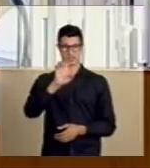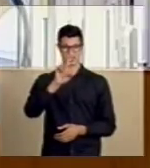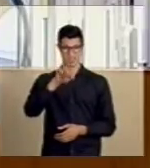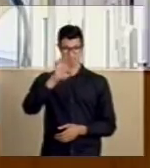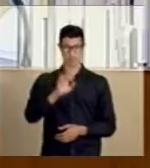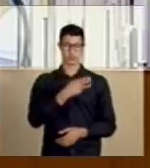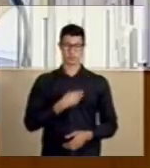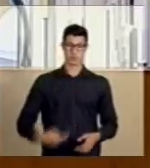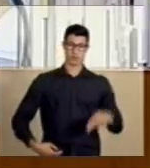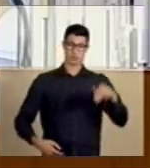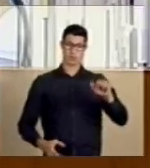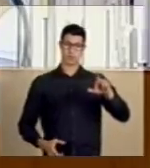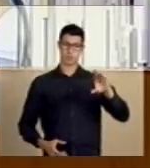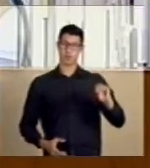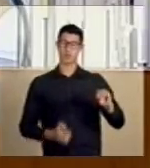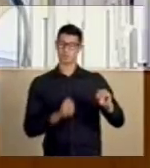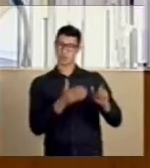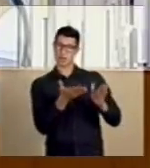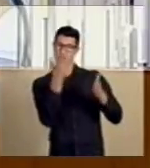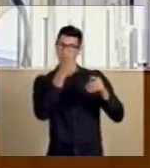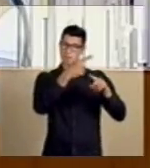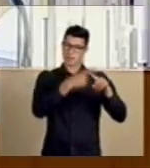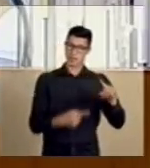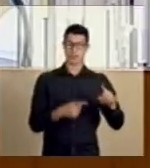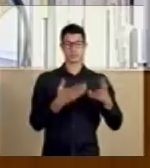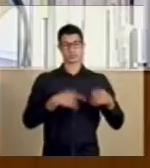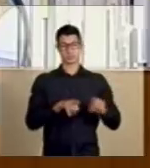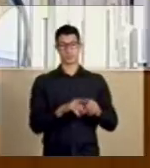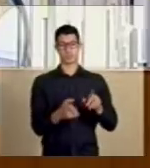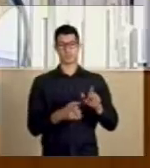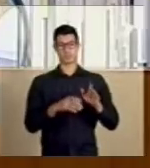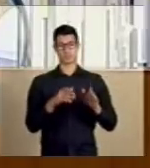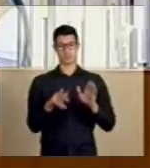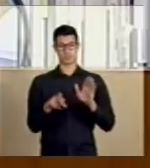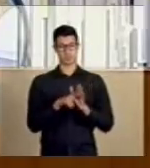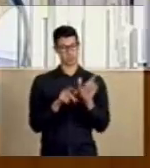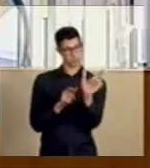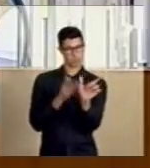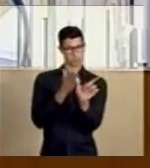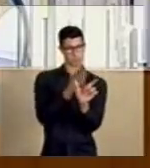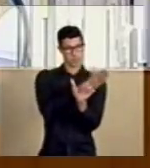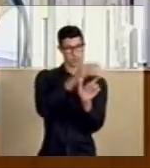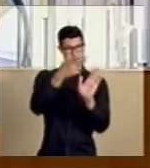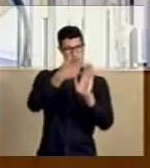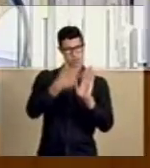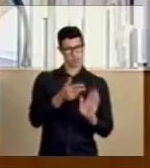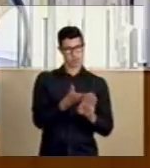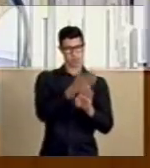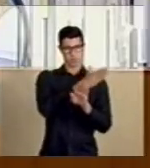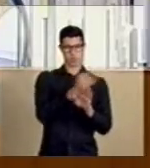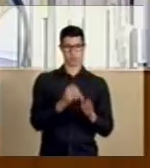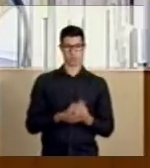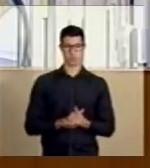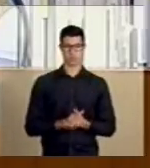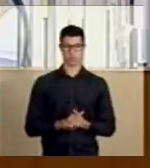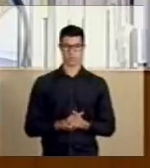O ministro Marco Aurélio julgava parcialmente procedente, então, na parte, que era só a parte dos requisitos. Mas, de também,